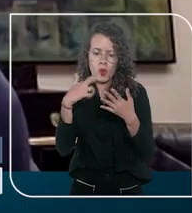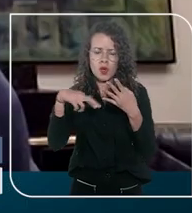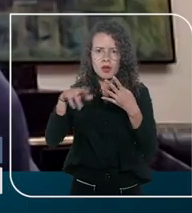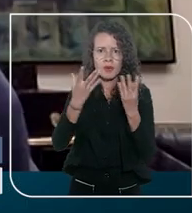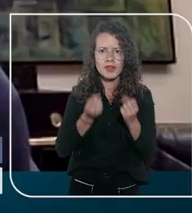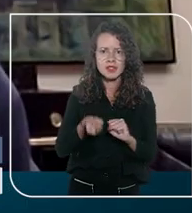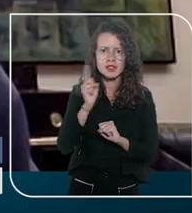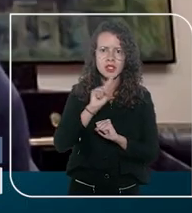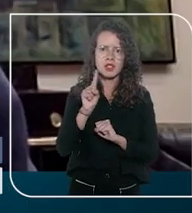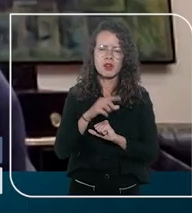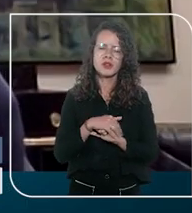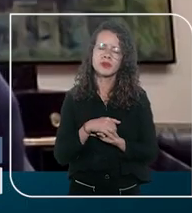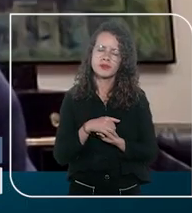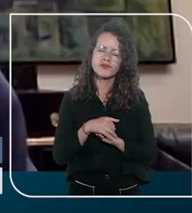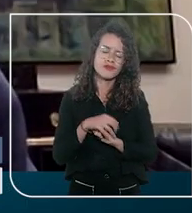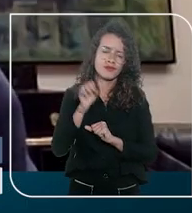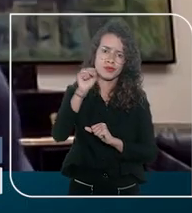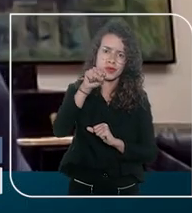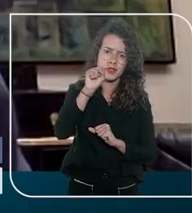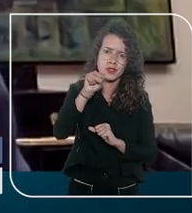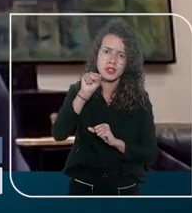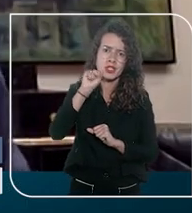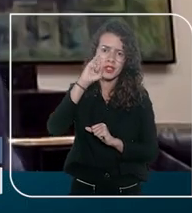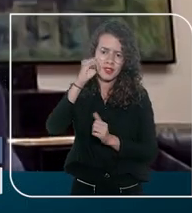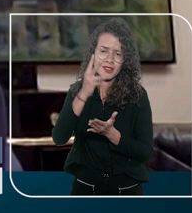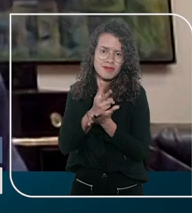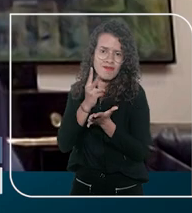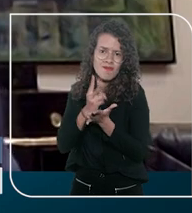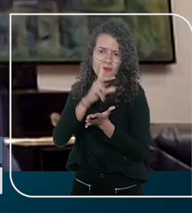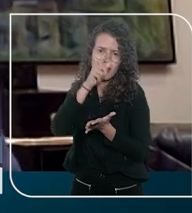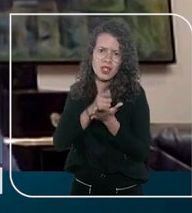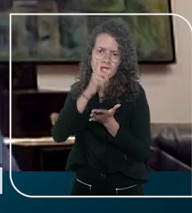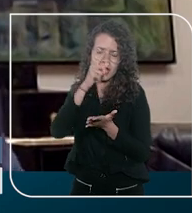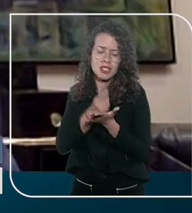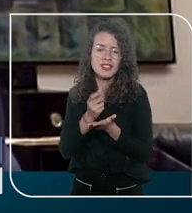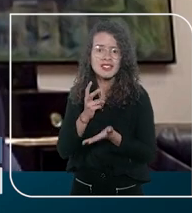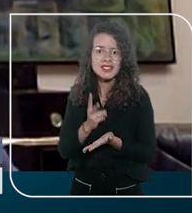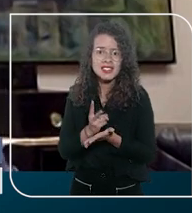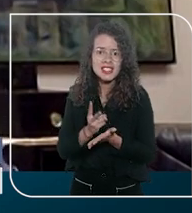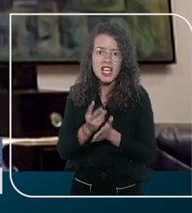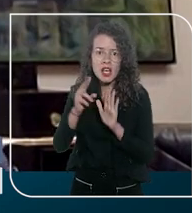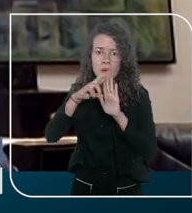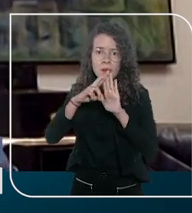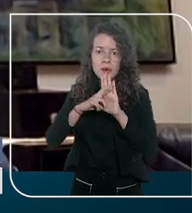Sim, porque o recurso não admite, o recorrente não preencheu